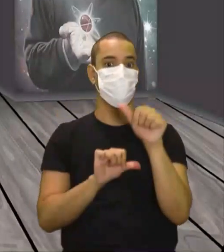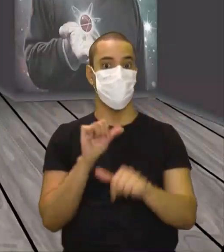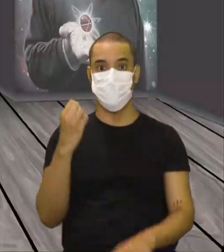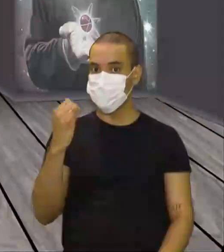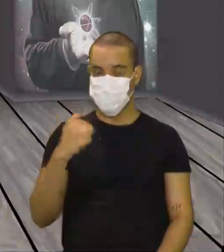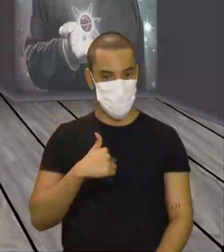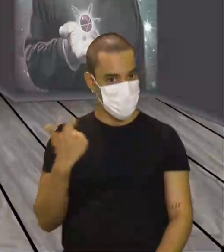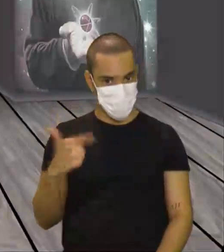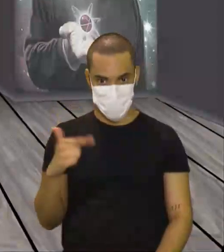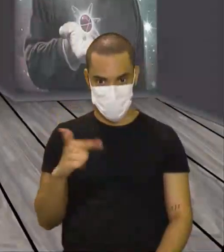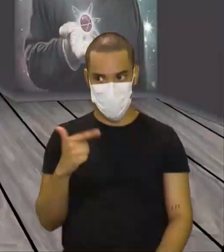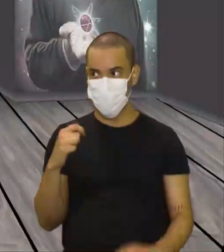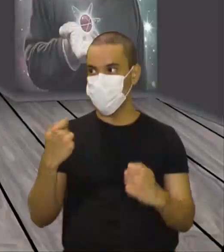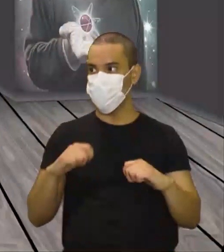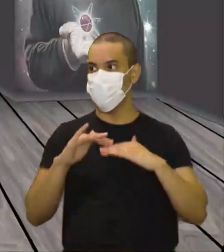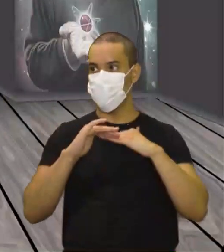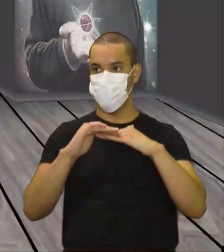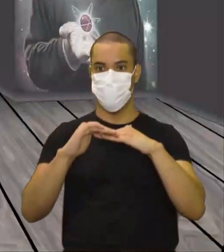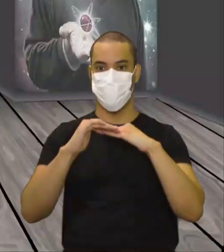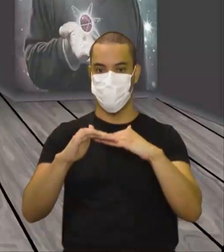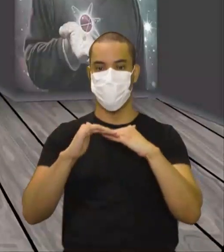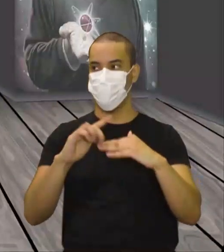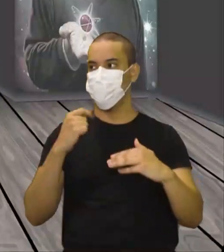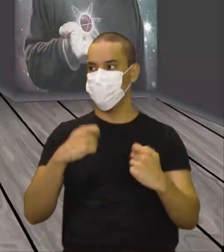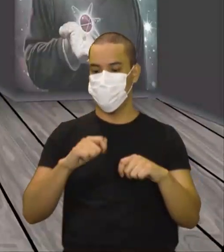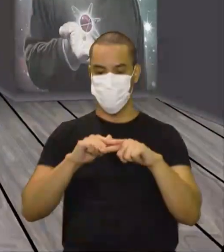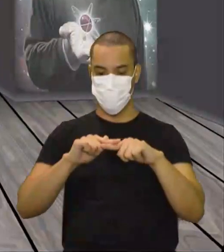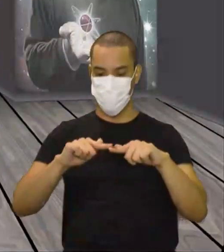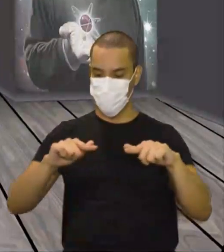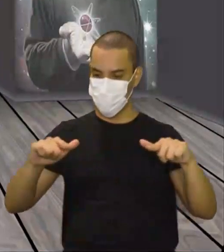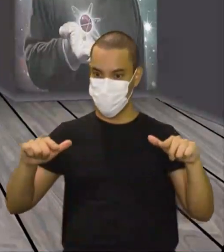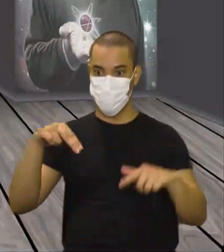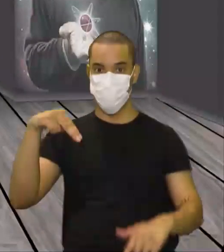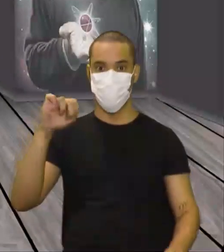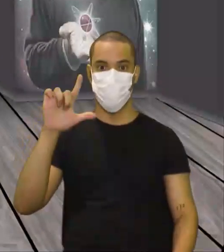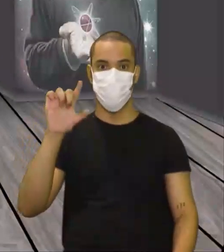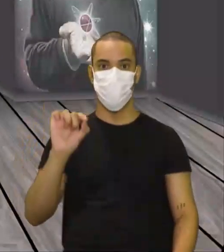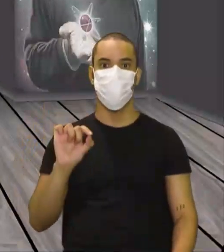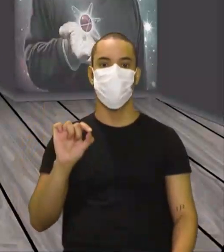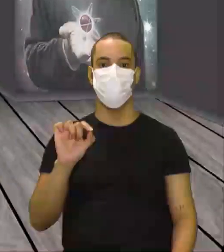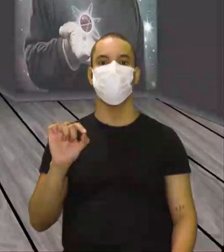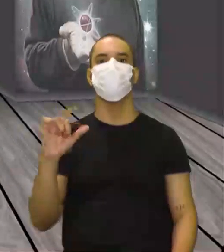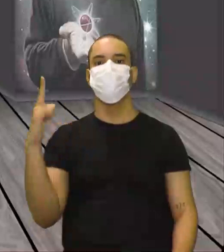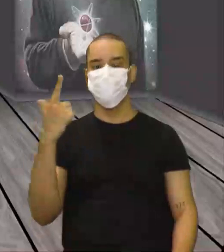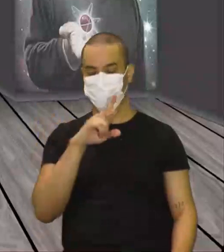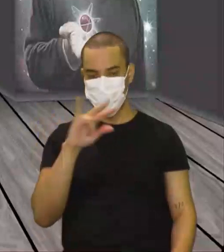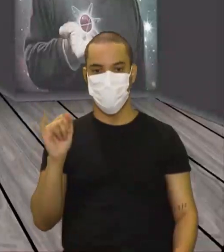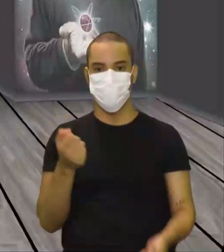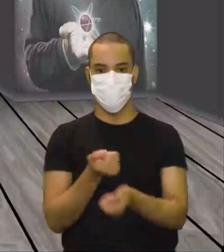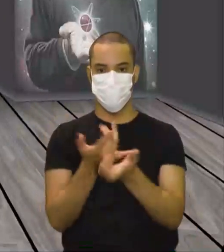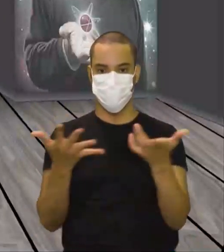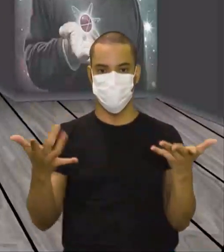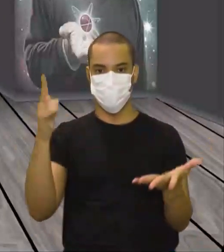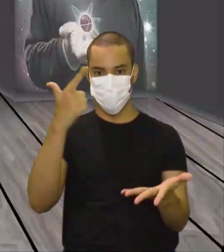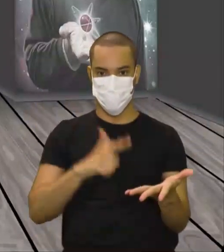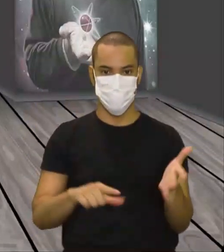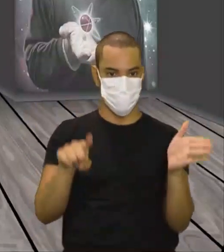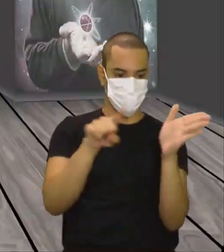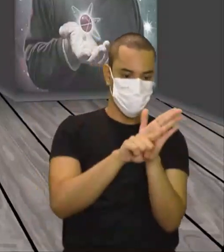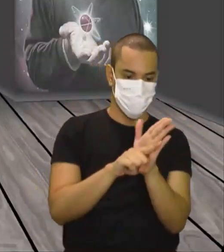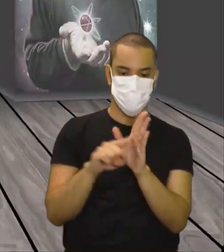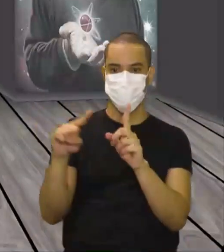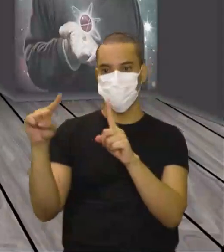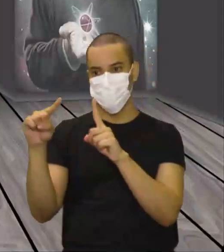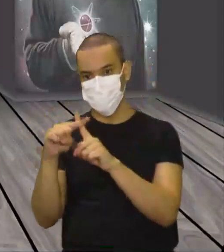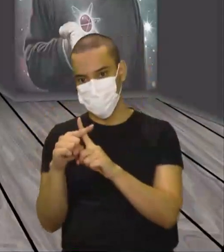tenho, eu equilibrei, eu neutralizei, está nulo. O que faz? redistribui, uma positiva vem com a negativa, um positivo